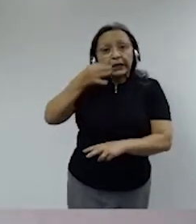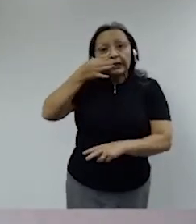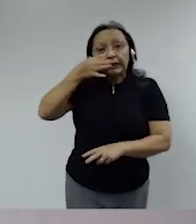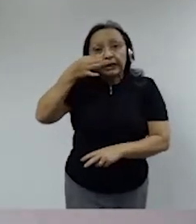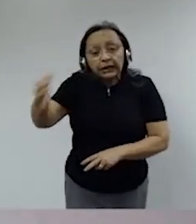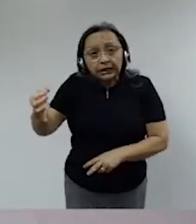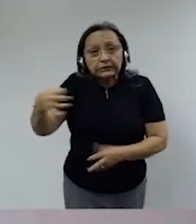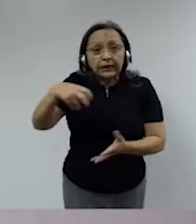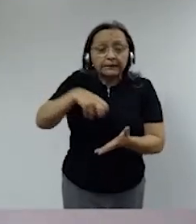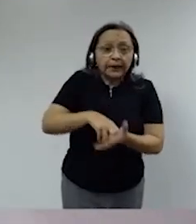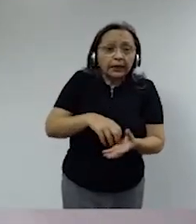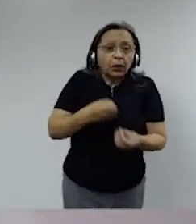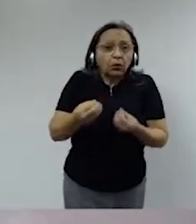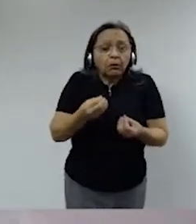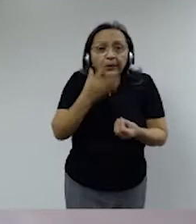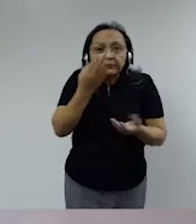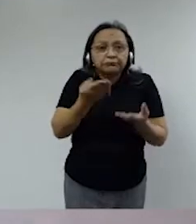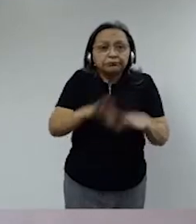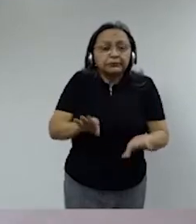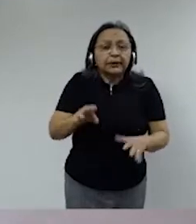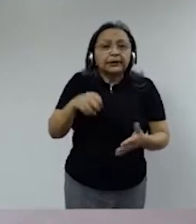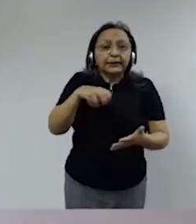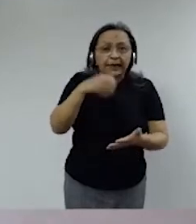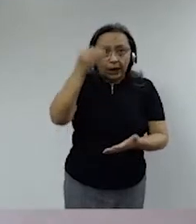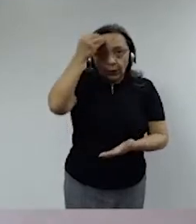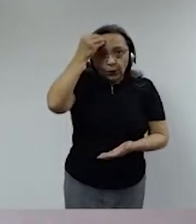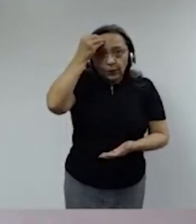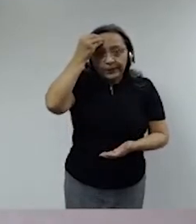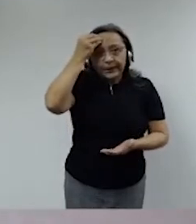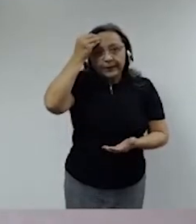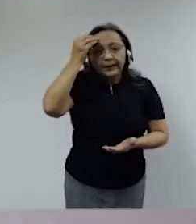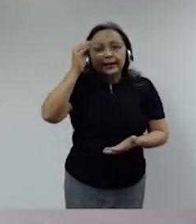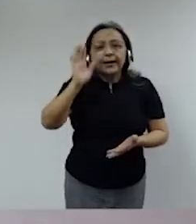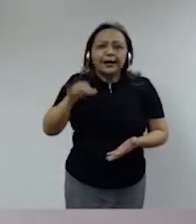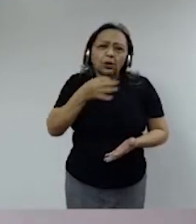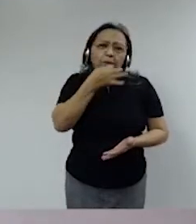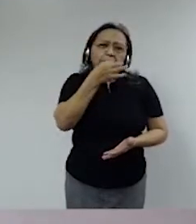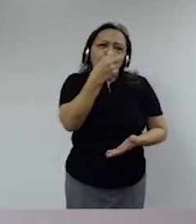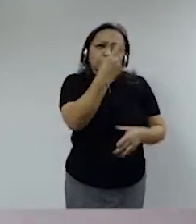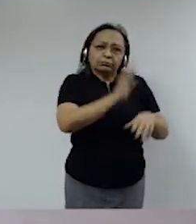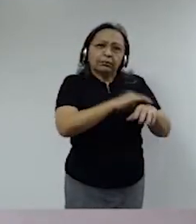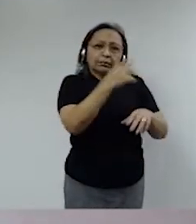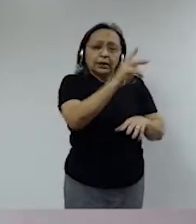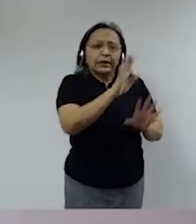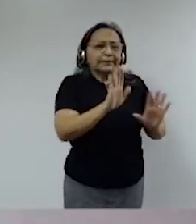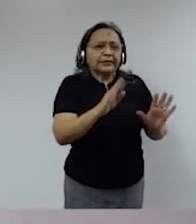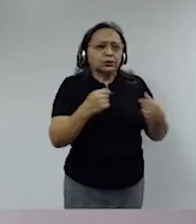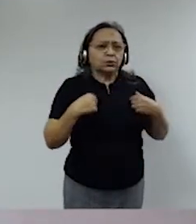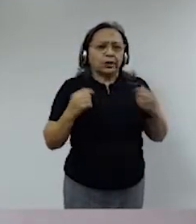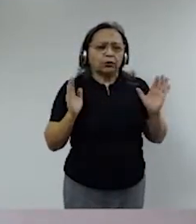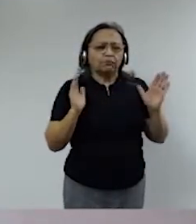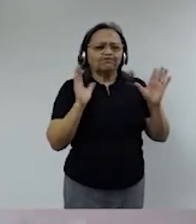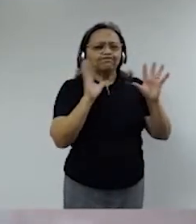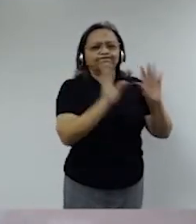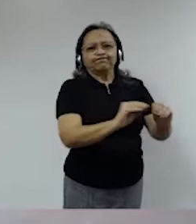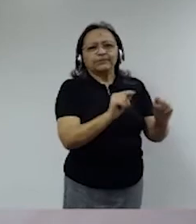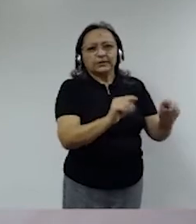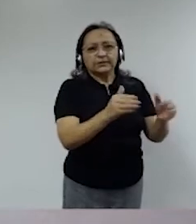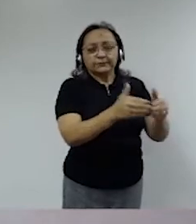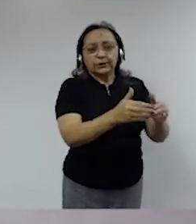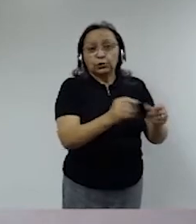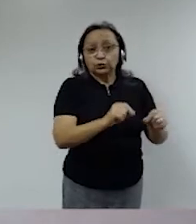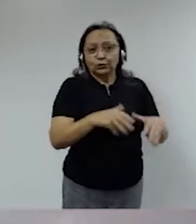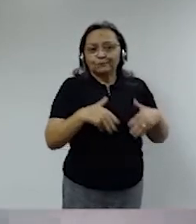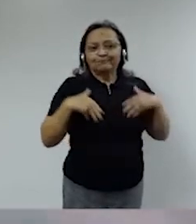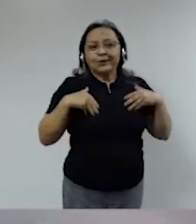da culpa, etc. Então, evidentemente, essa era a posição dele, mas o fato eu nem vou ser tão, digamos assim, empolgado quanto ele,